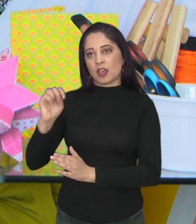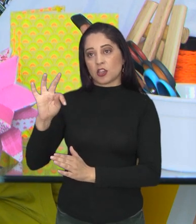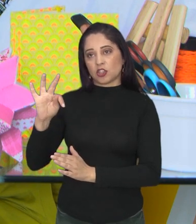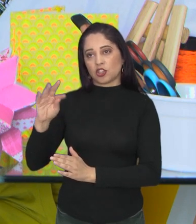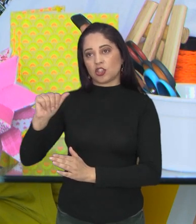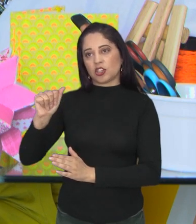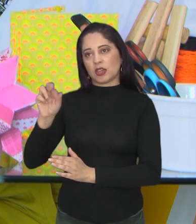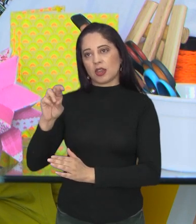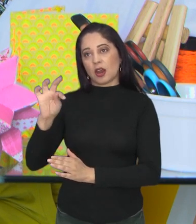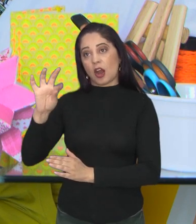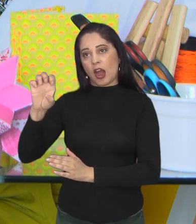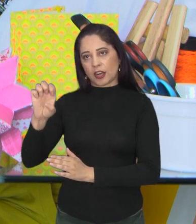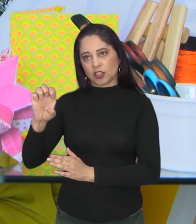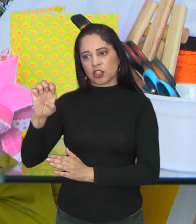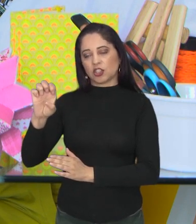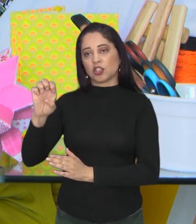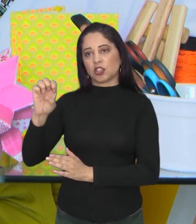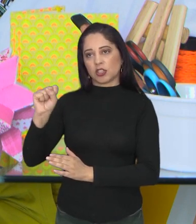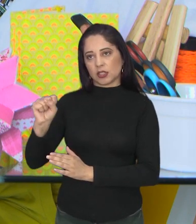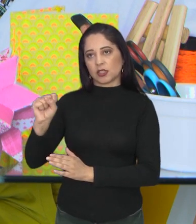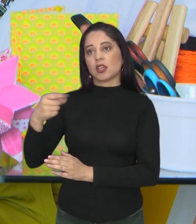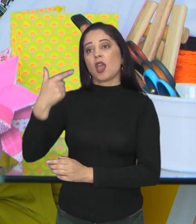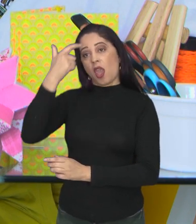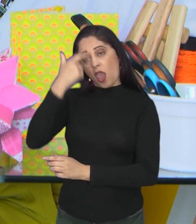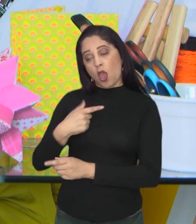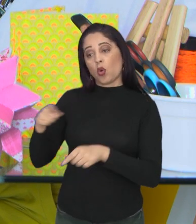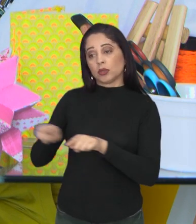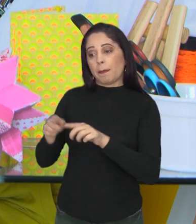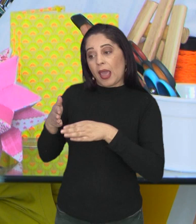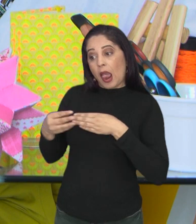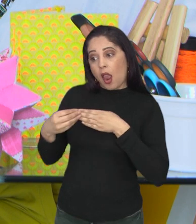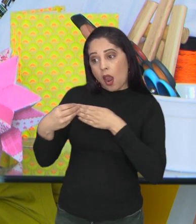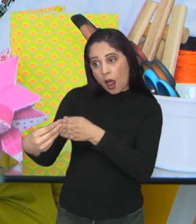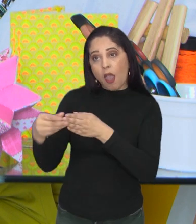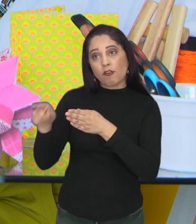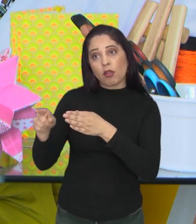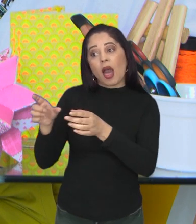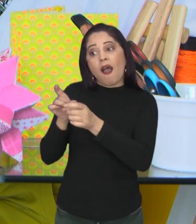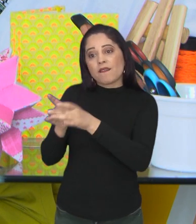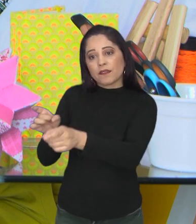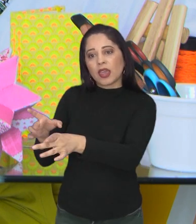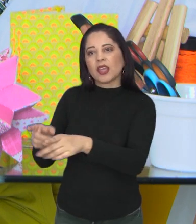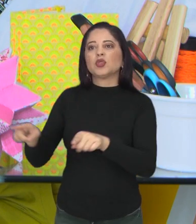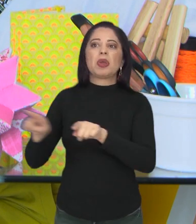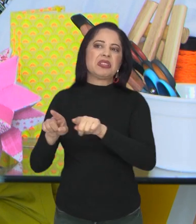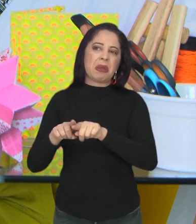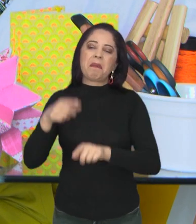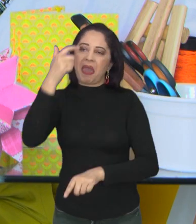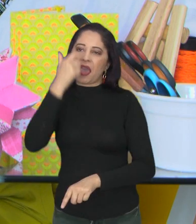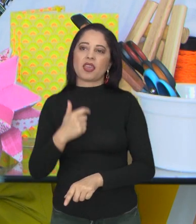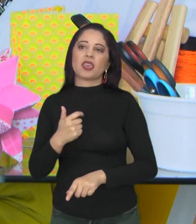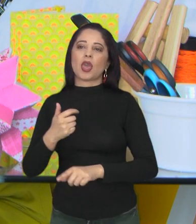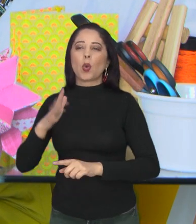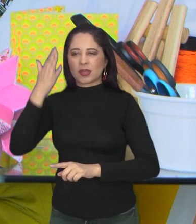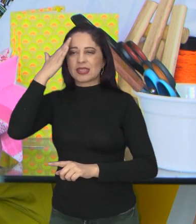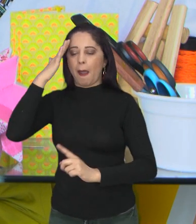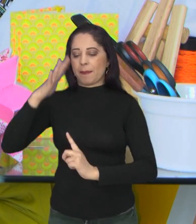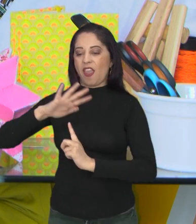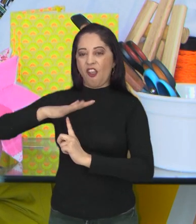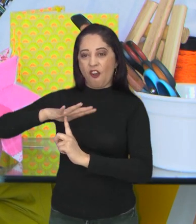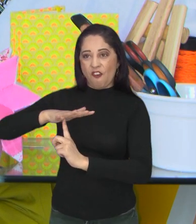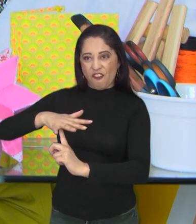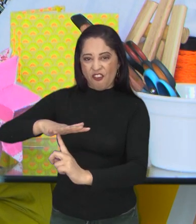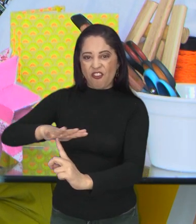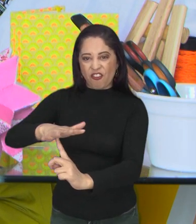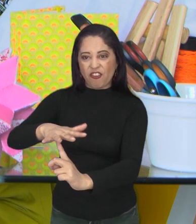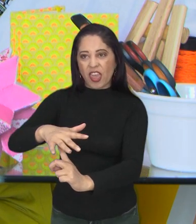em produtos para prática que também é outro ponto de venda que eu comecei esse ano e participo das feiras